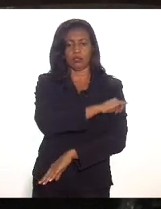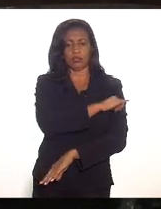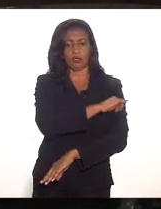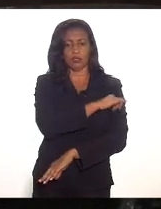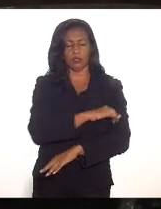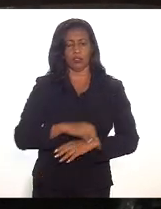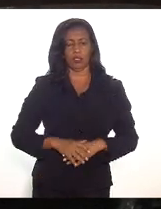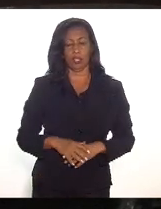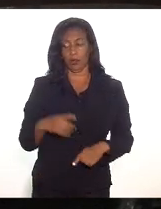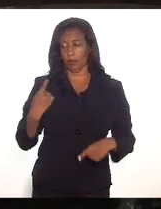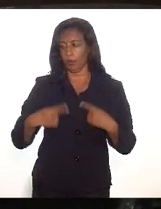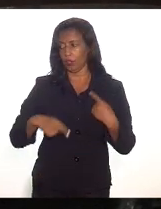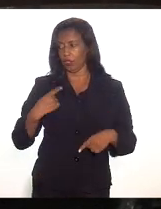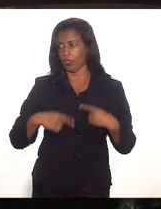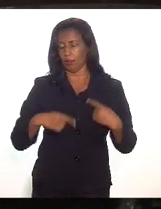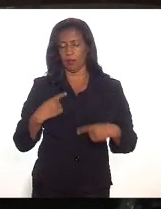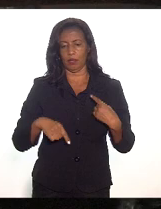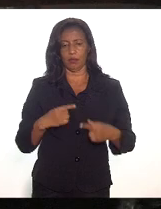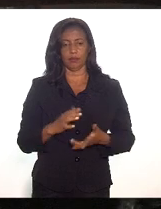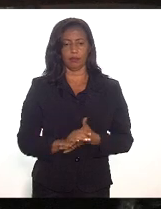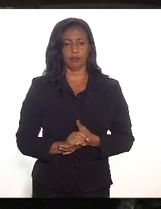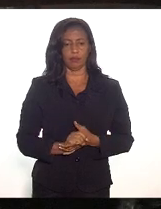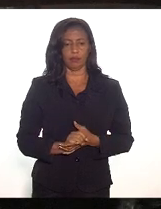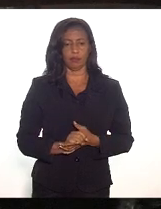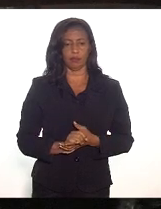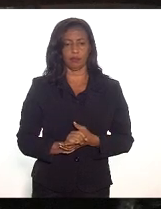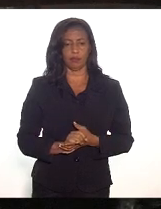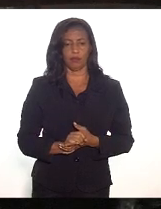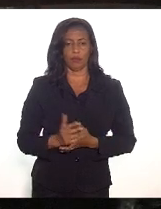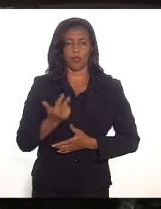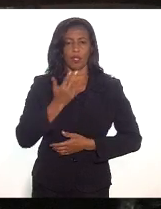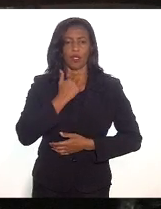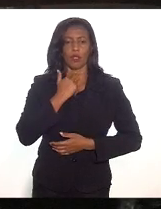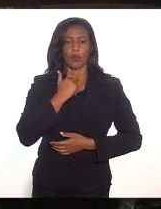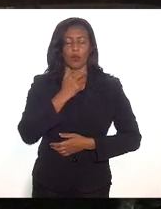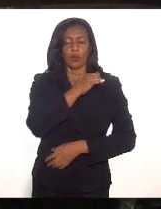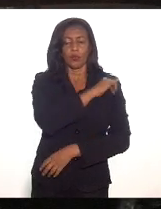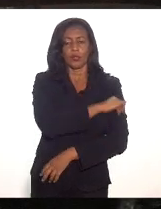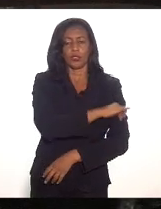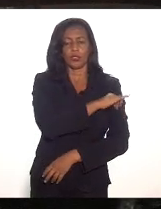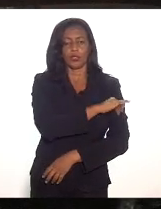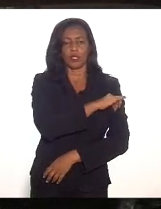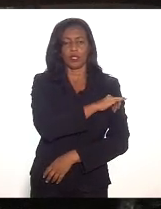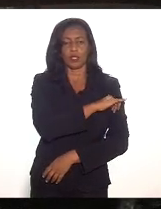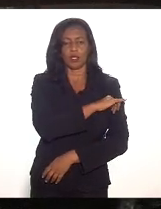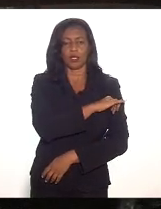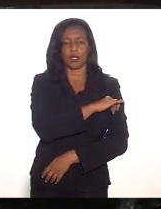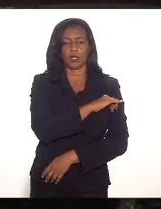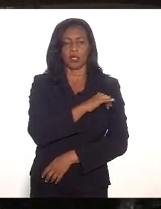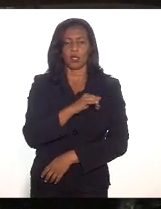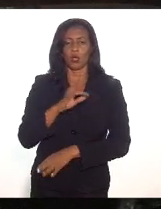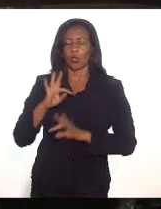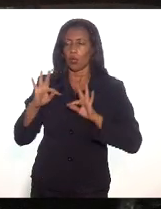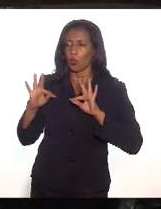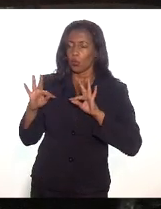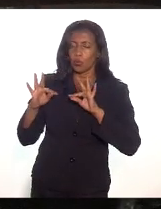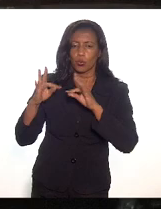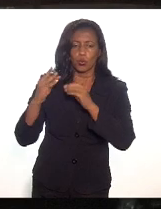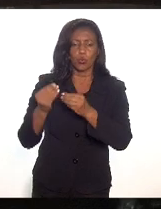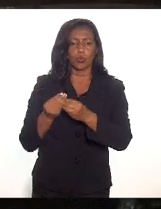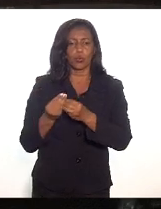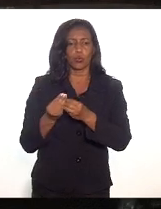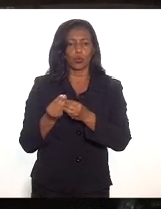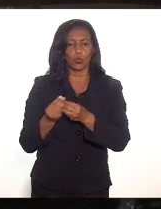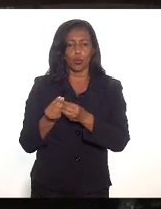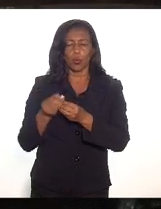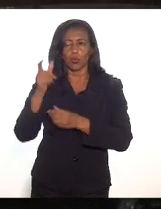E, politicamente, não pode ser o Rio de Janeiro palco predatório